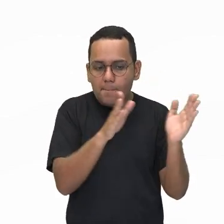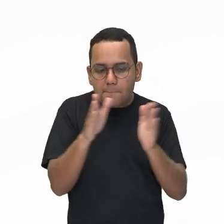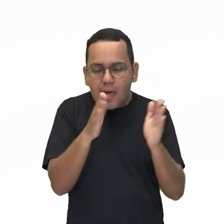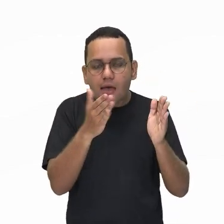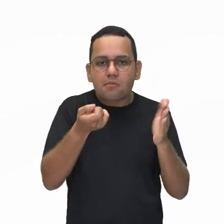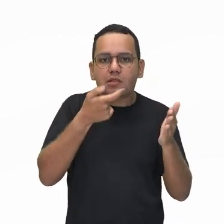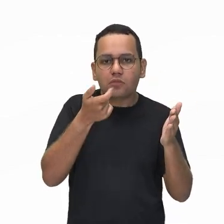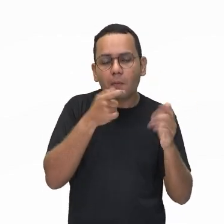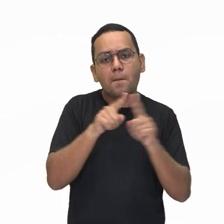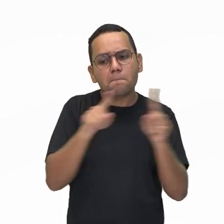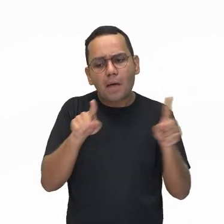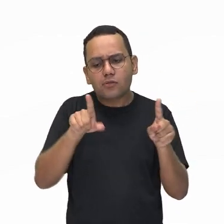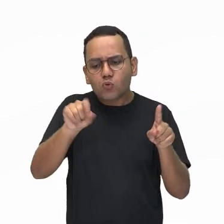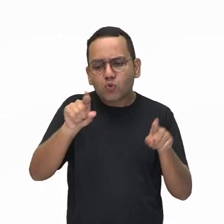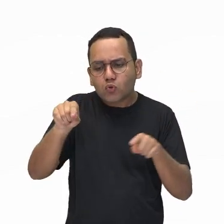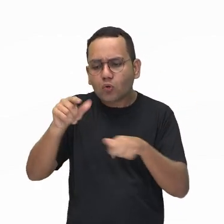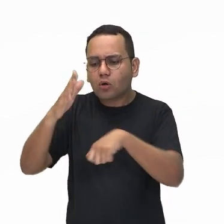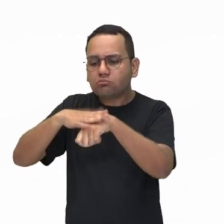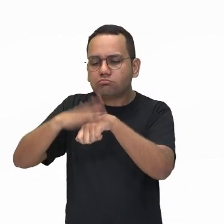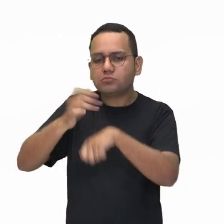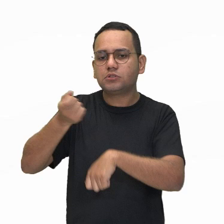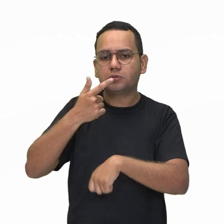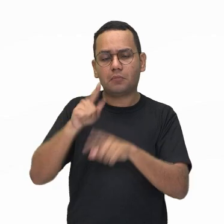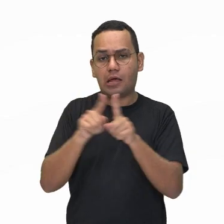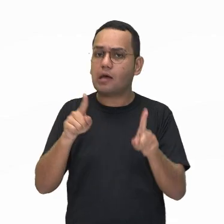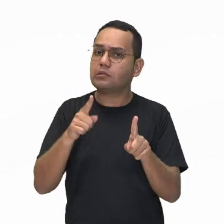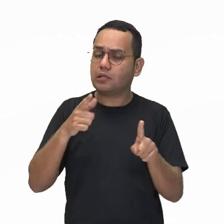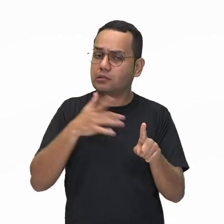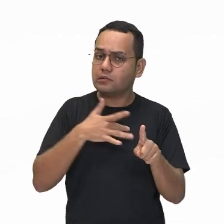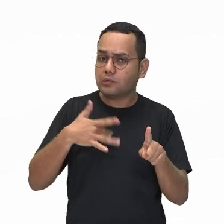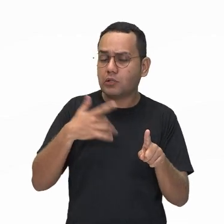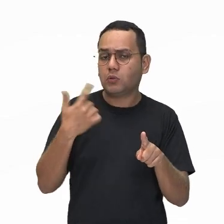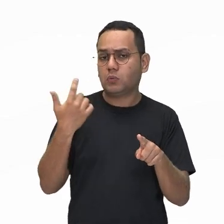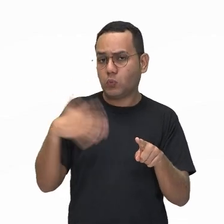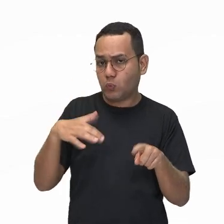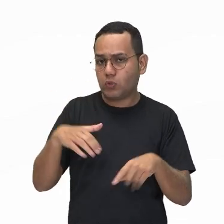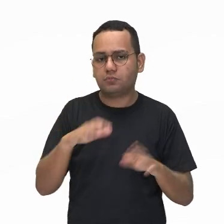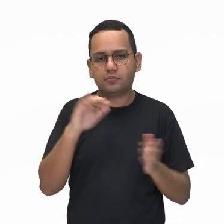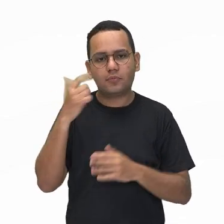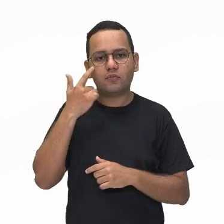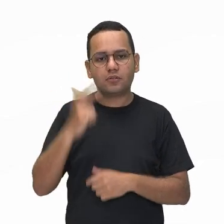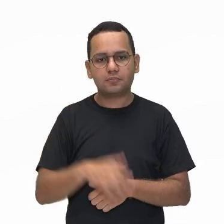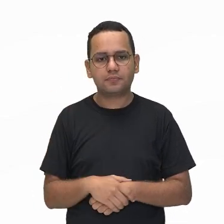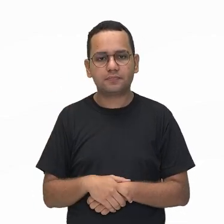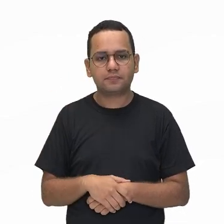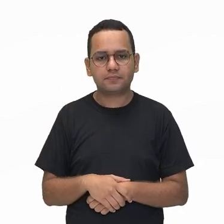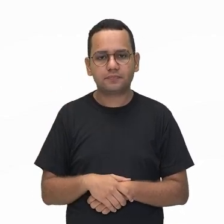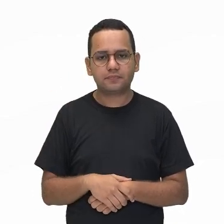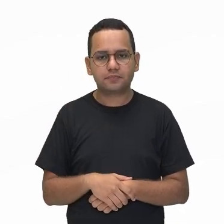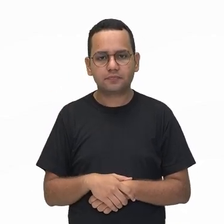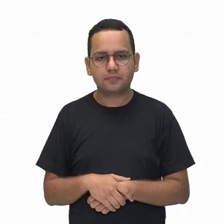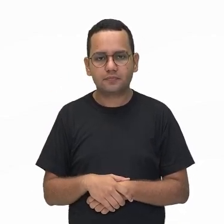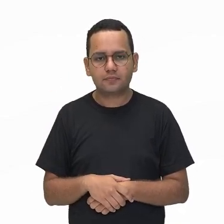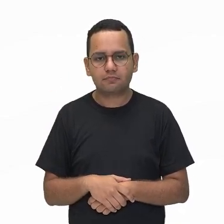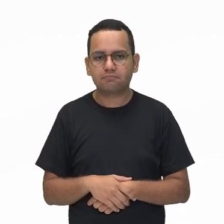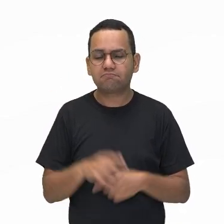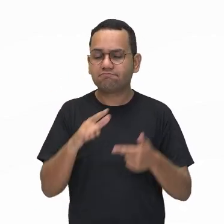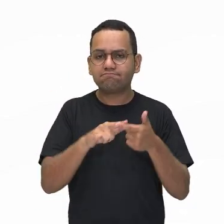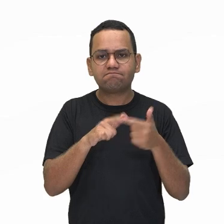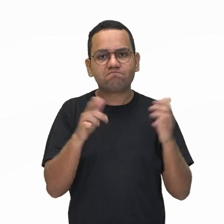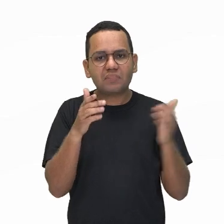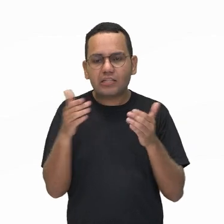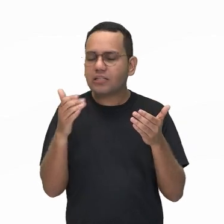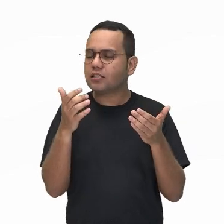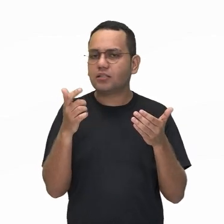pode trazer problemas sérios à saúde. Vejam, ter graves consequências, ineficácia do tratamento,